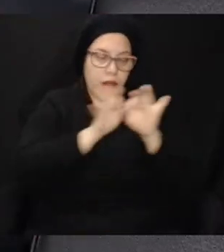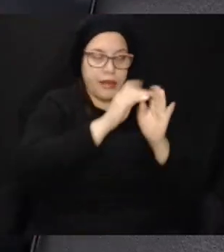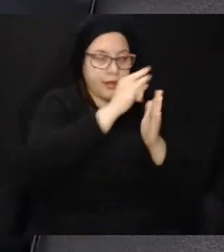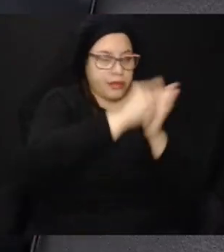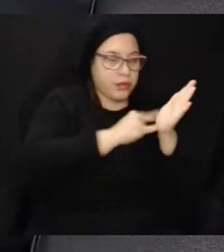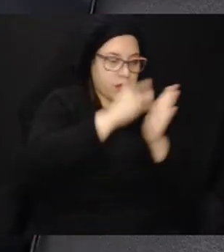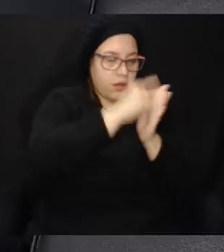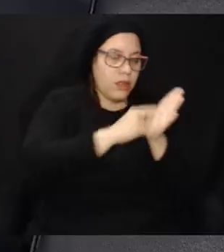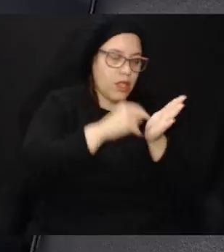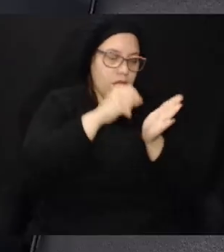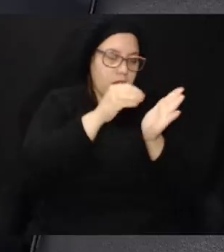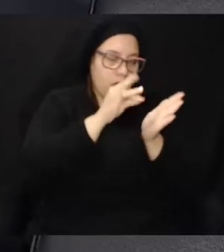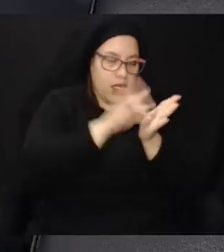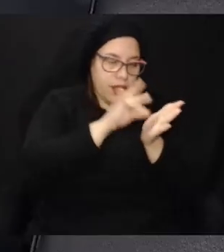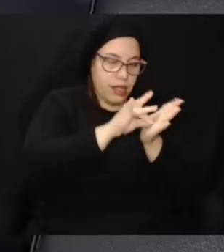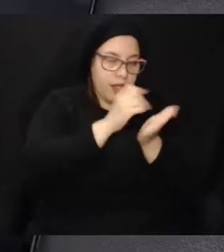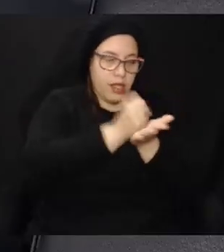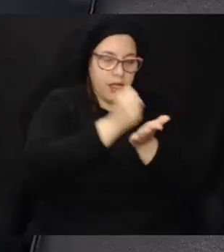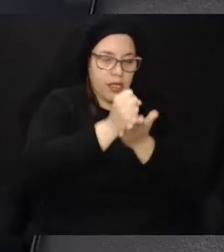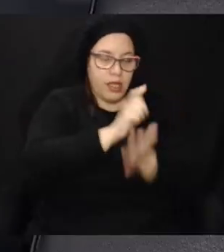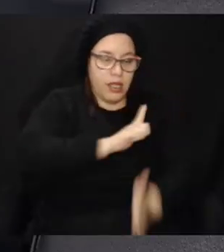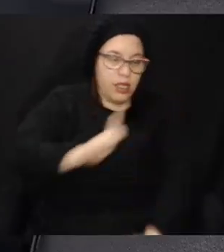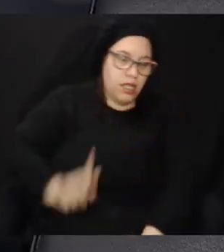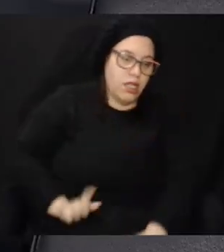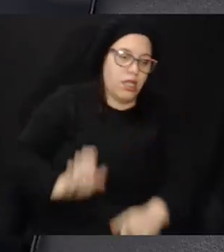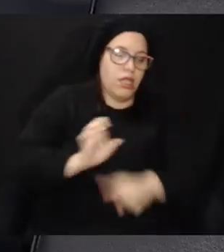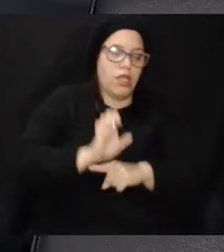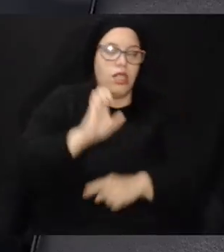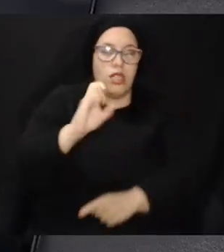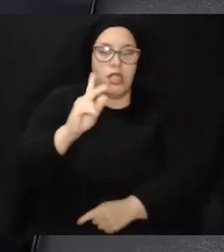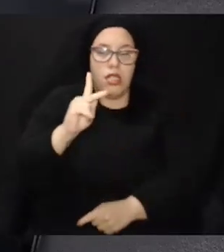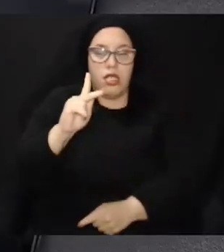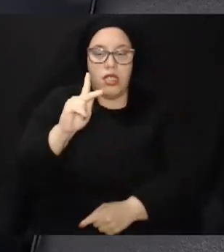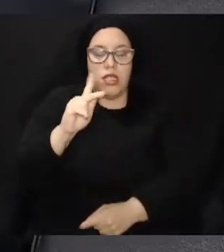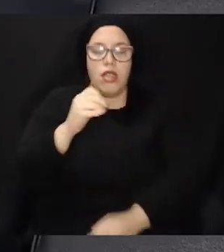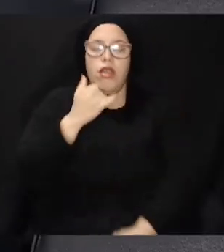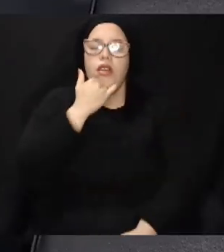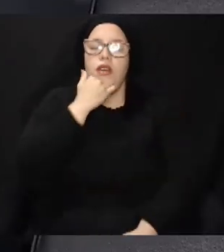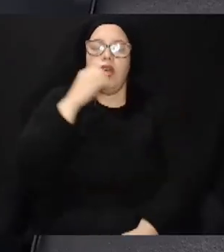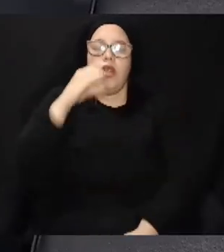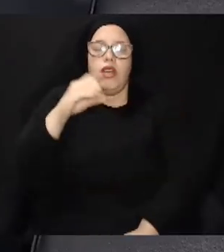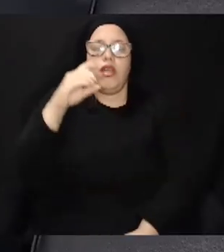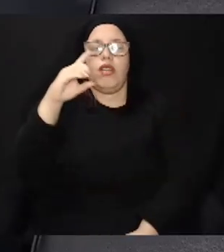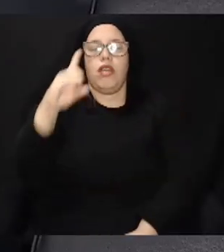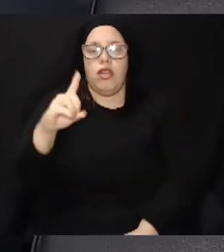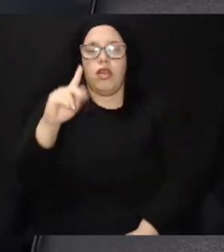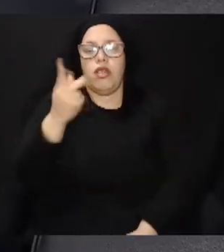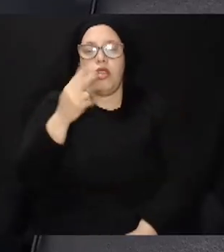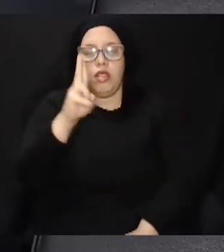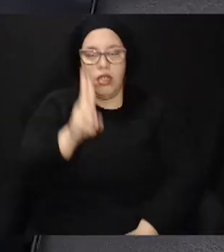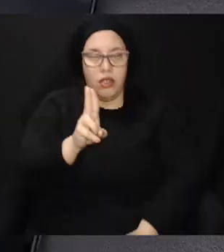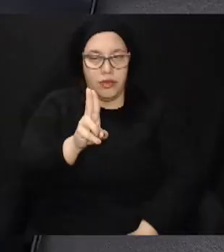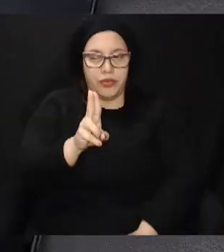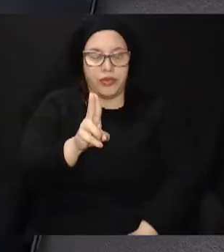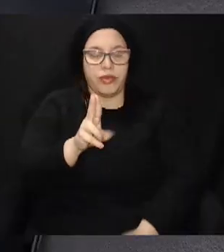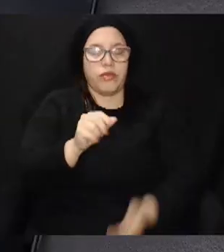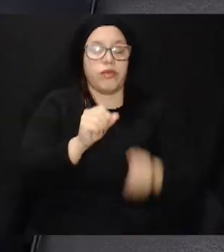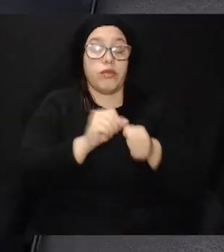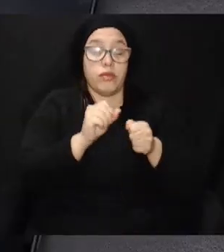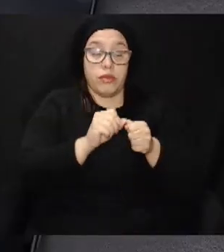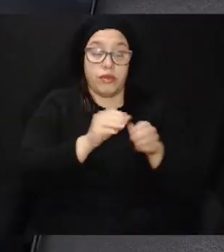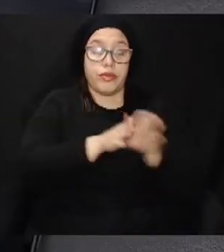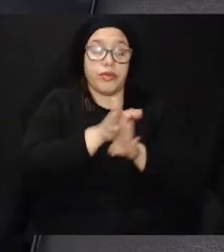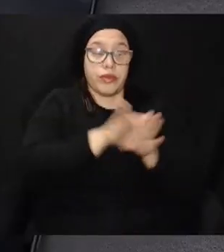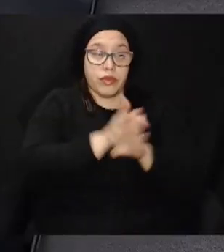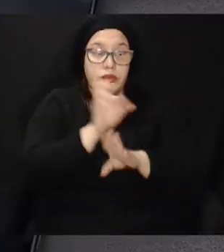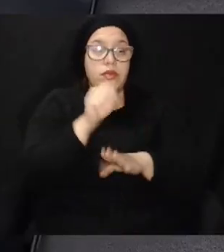com essa questão do governo do estado, do CDHU, e um projeto habitacional que está saindo do lado, e nós fizemos uma indicação sim à Secretaria